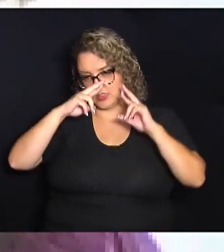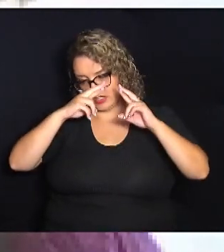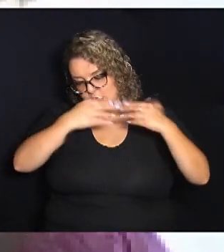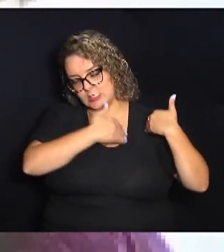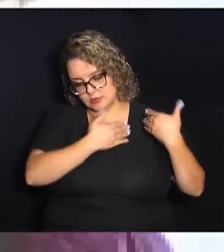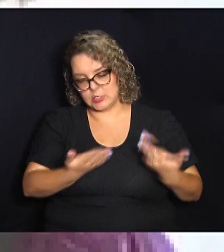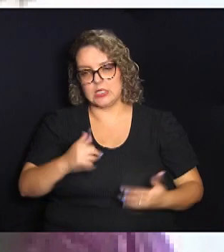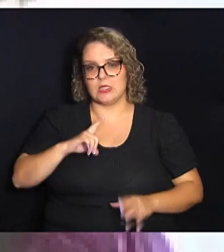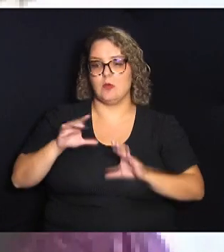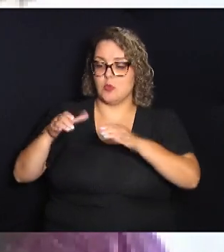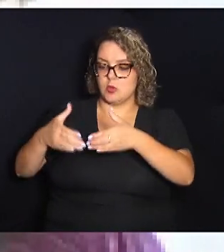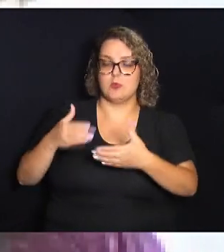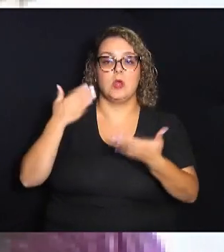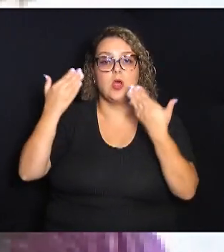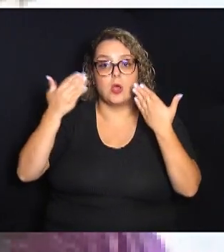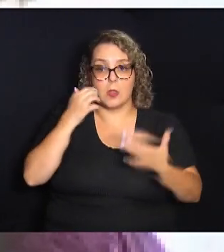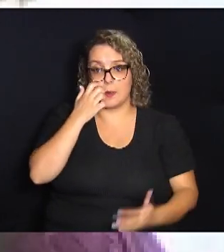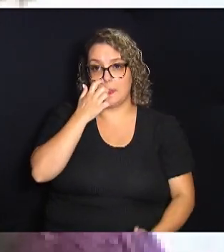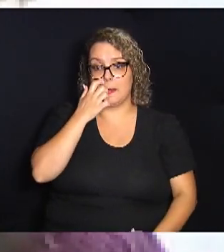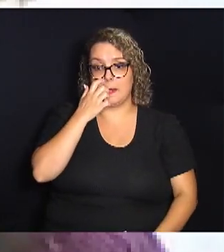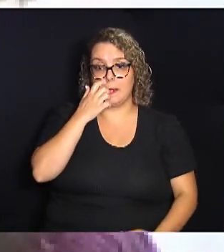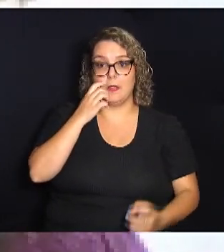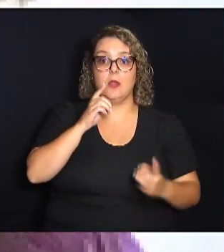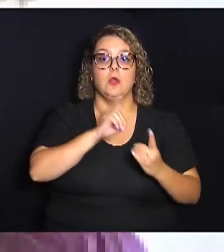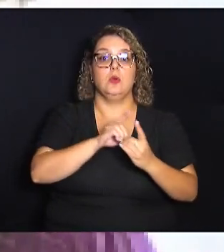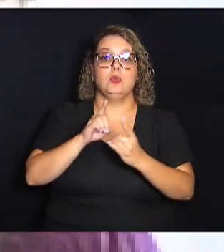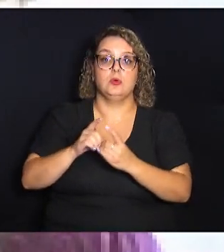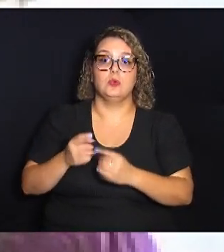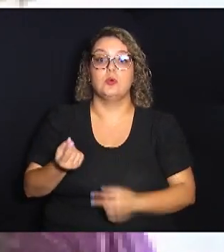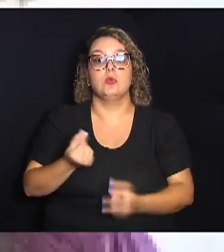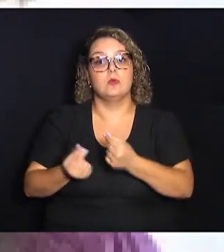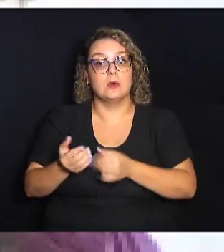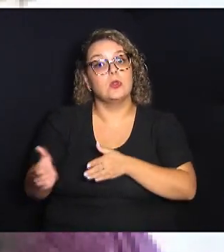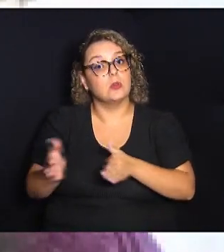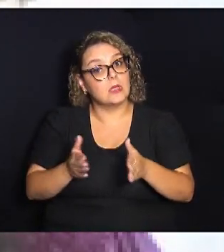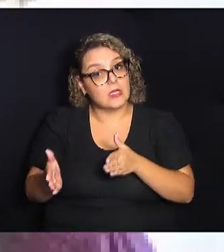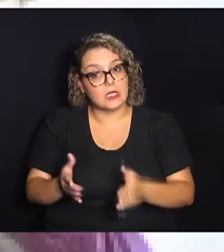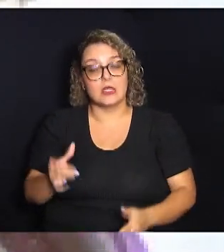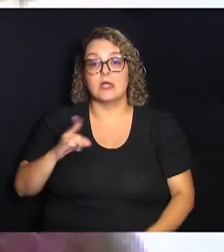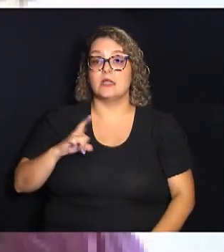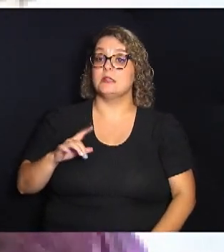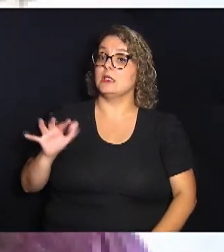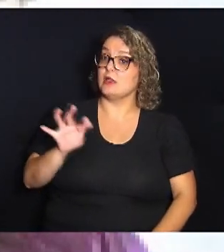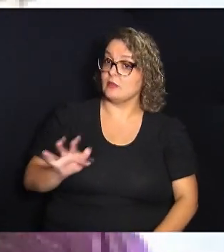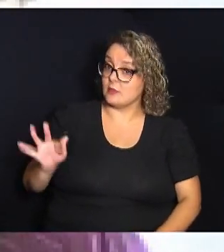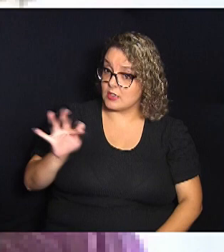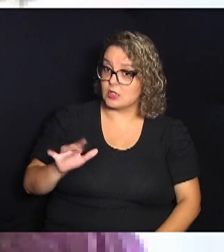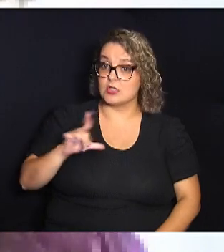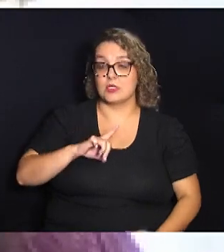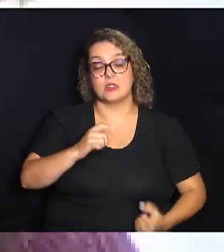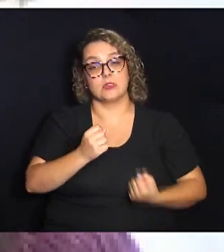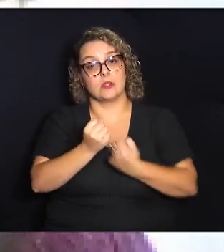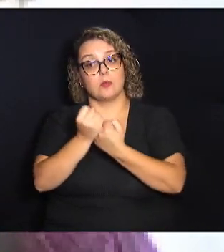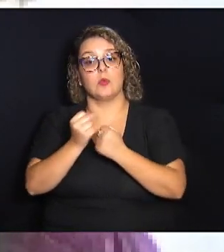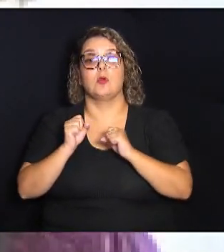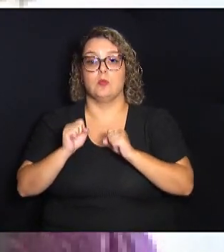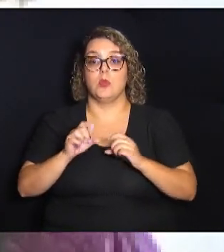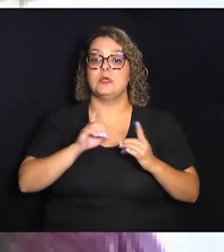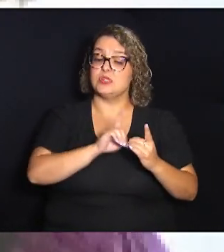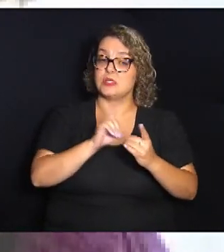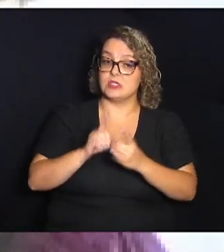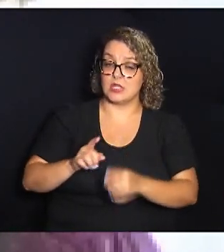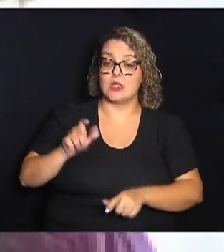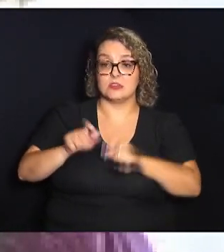um grupo de psicólogos que atende com valor acessível. Existem as faculdades que têm apoio também, podem atender as